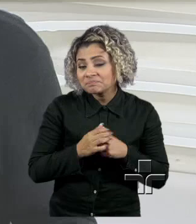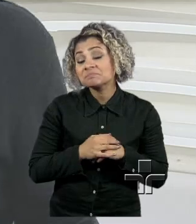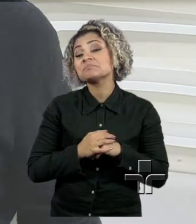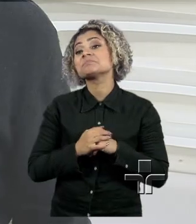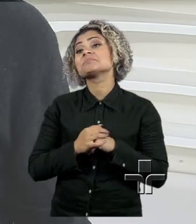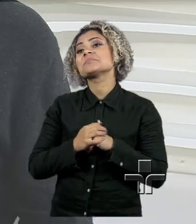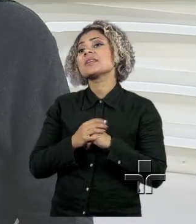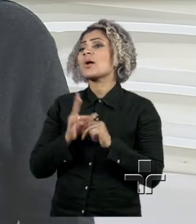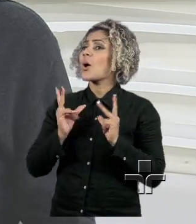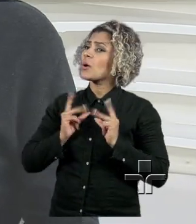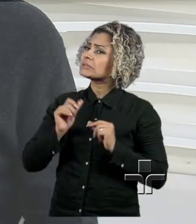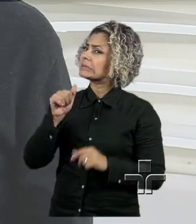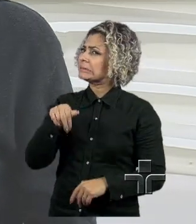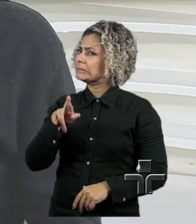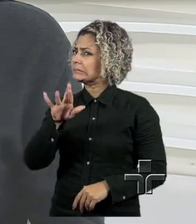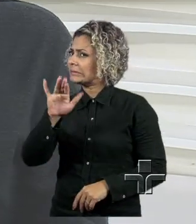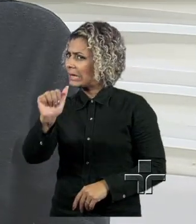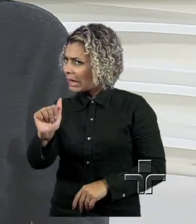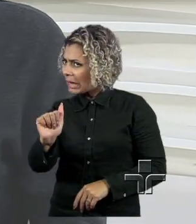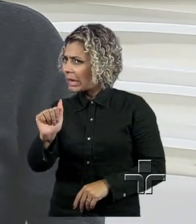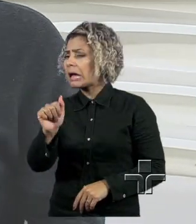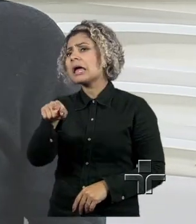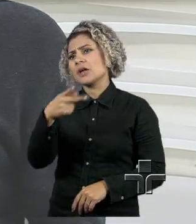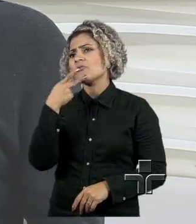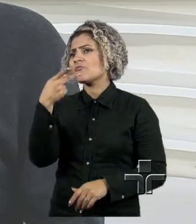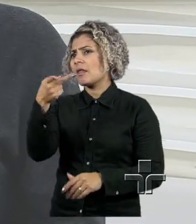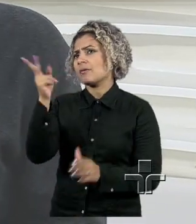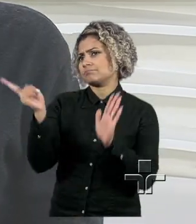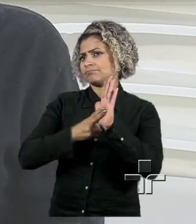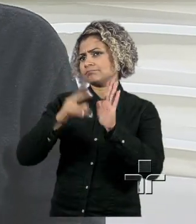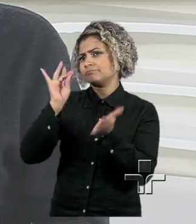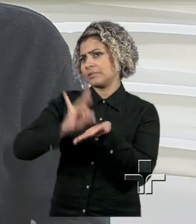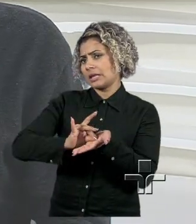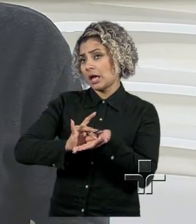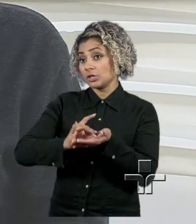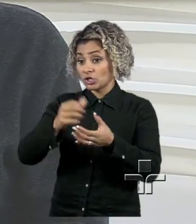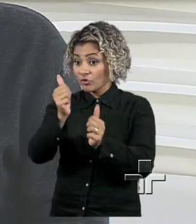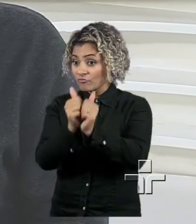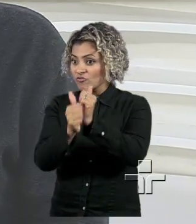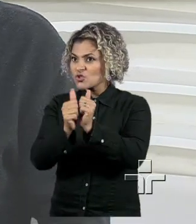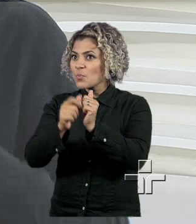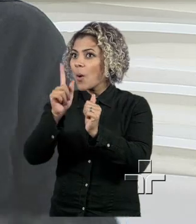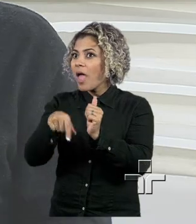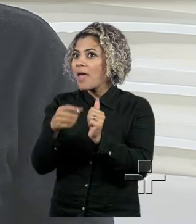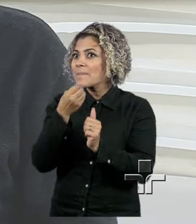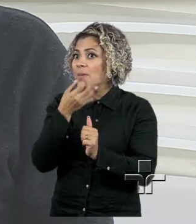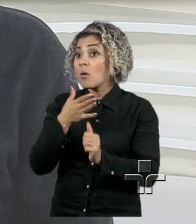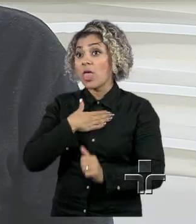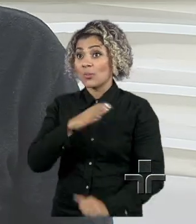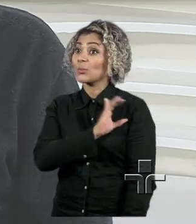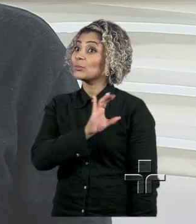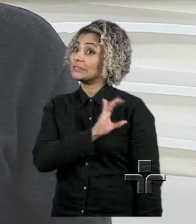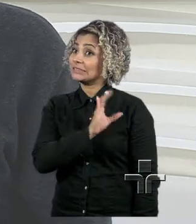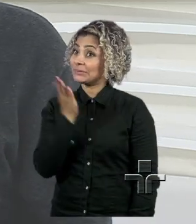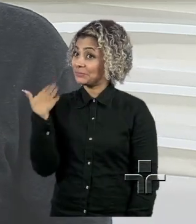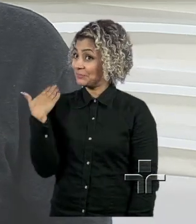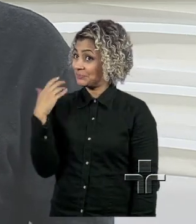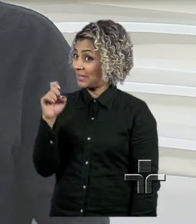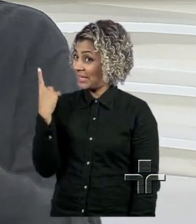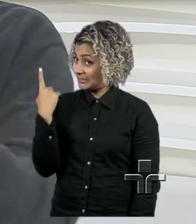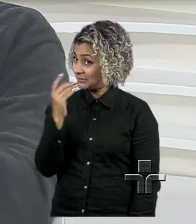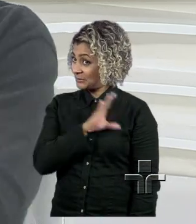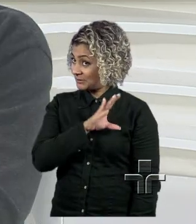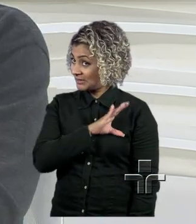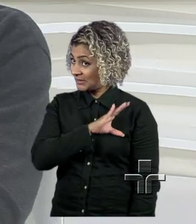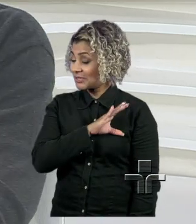André, eu vou te falar a verdade. Quando eu percebi que futebol era um negócio, eu era corintiano. E